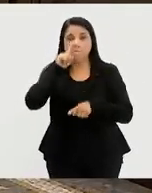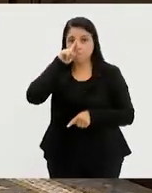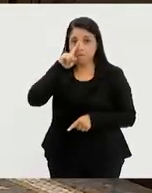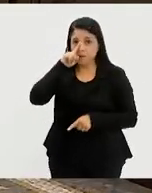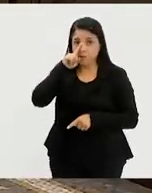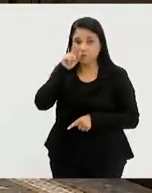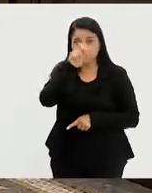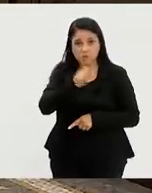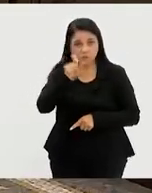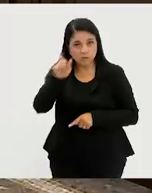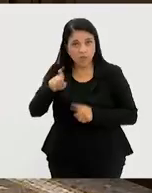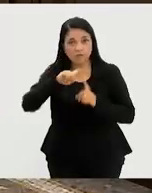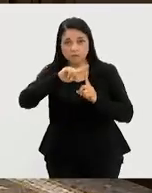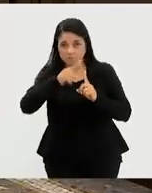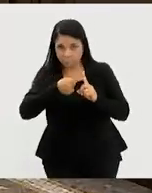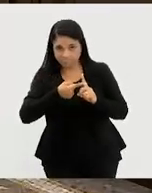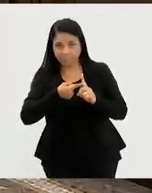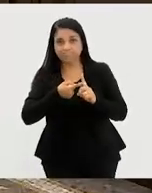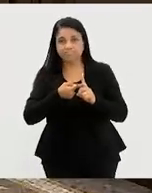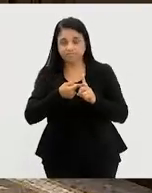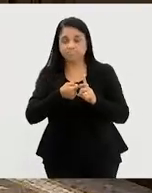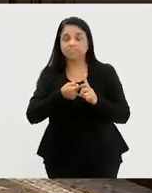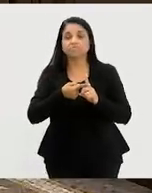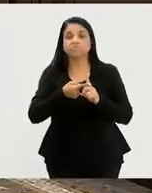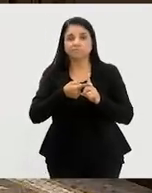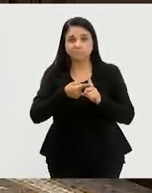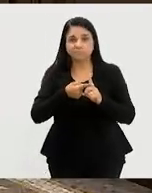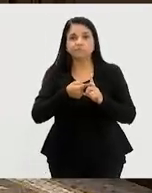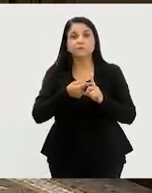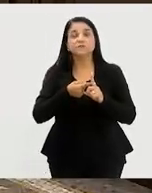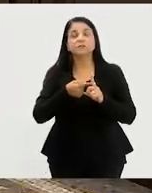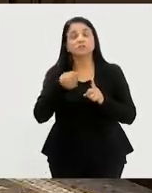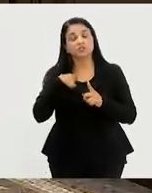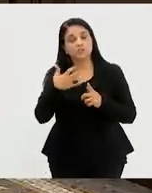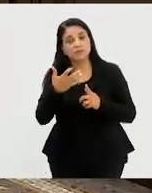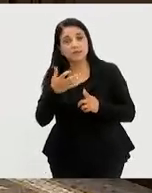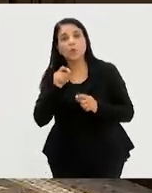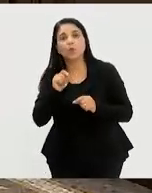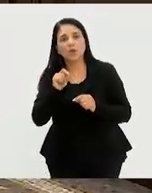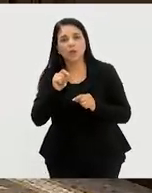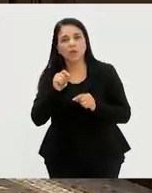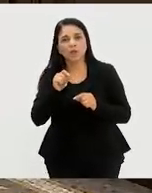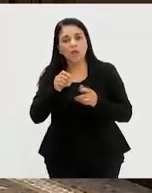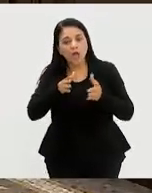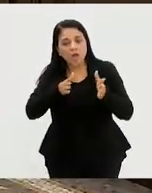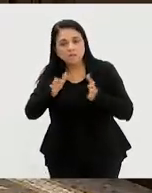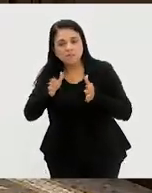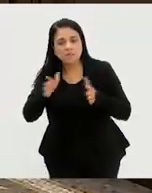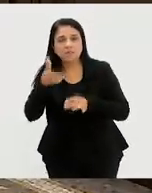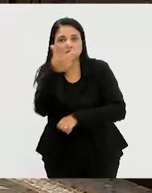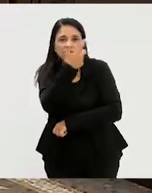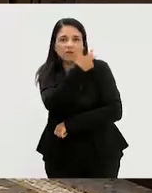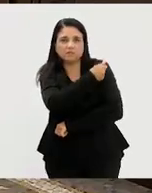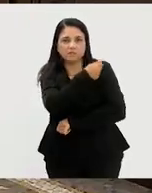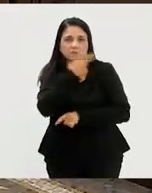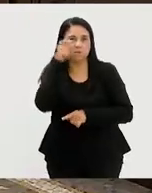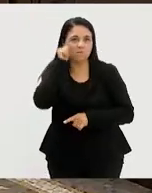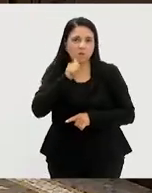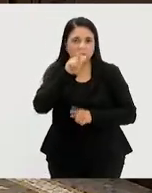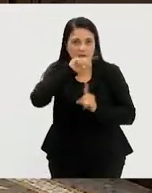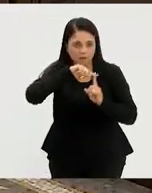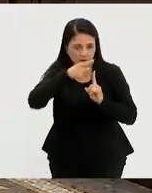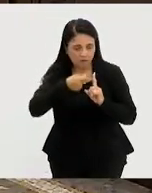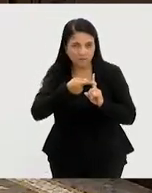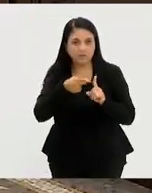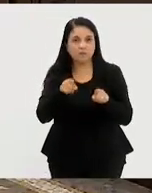mulheres gestantes que a gente espera é que essas mulheres tenham acesso às vacinas tenham acesso à